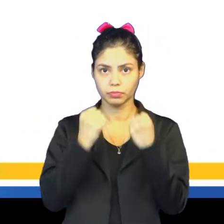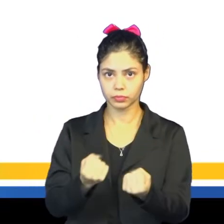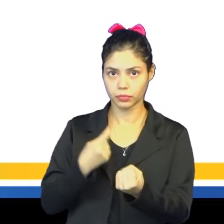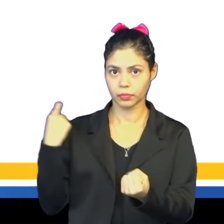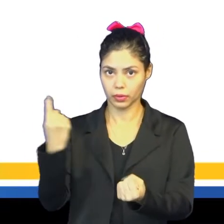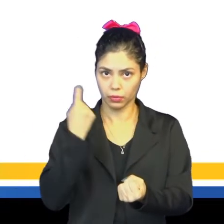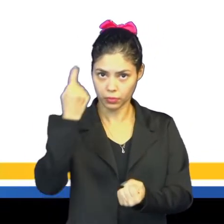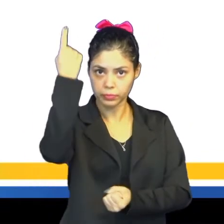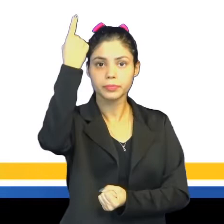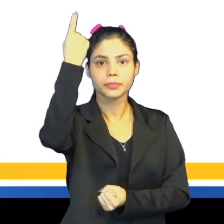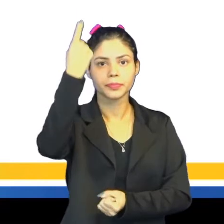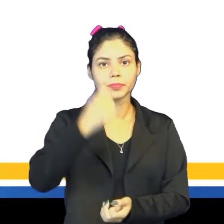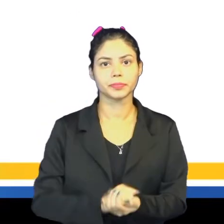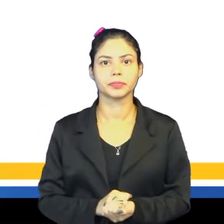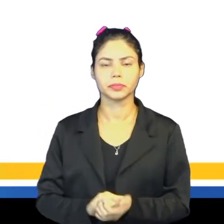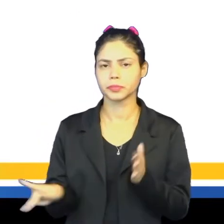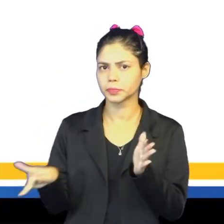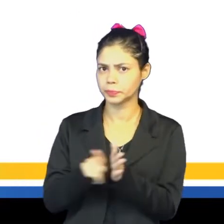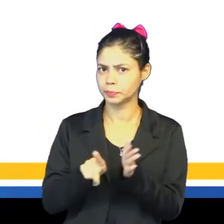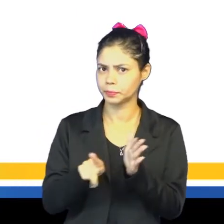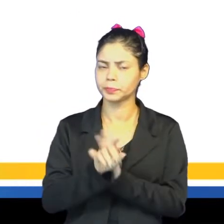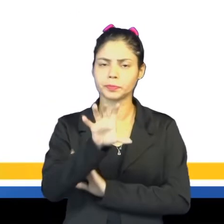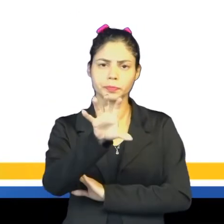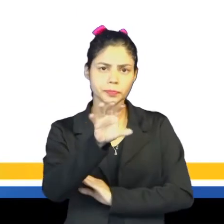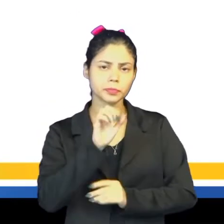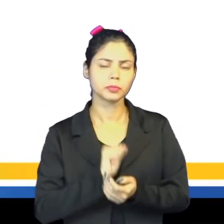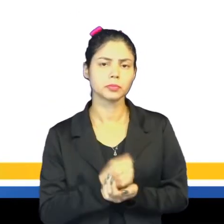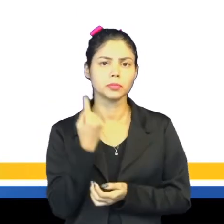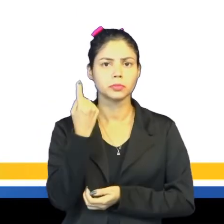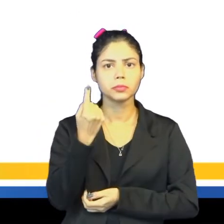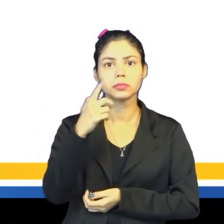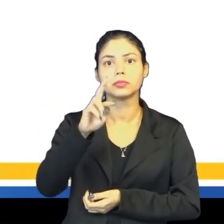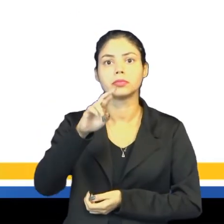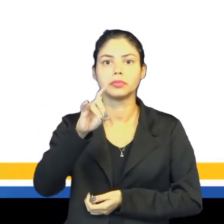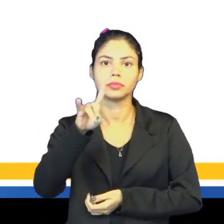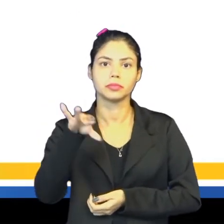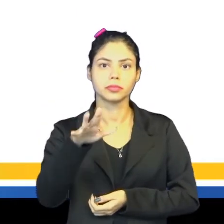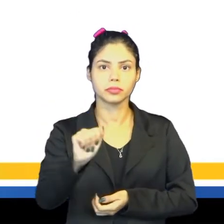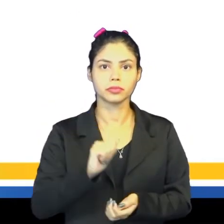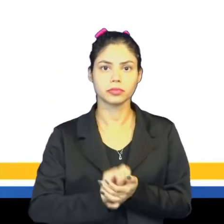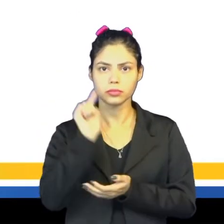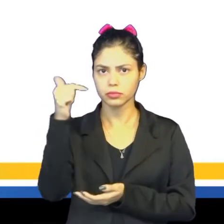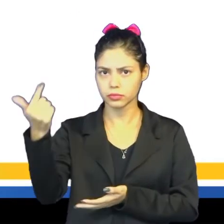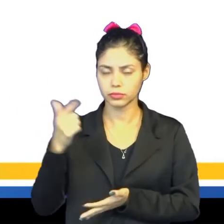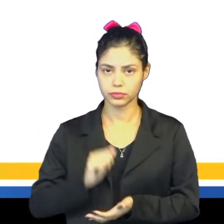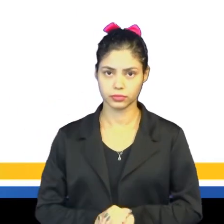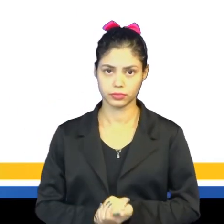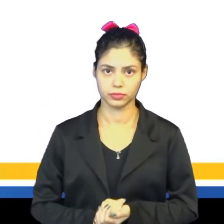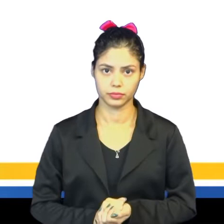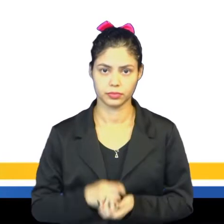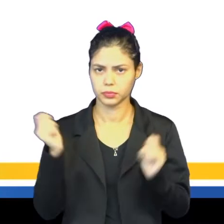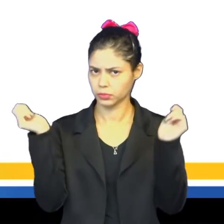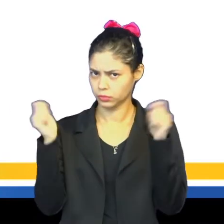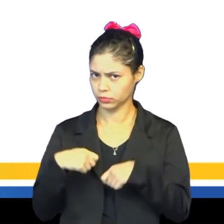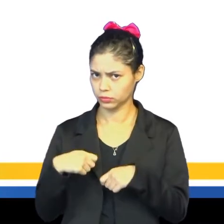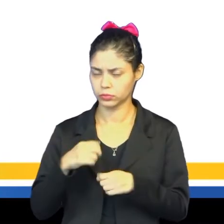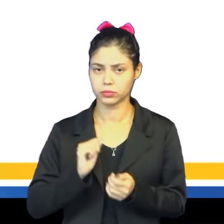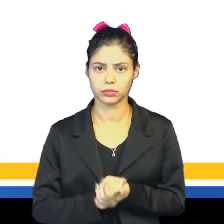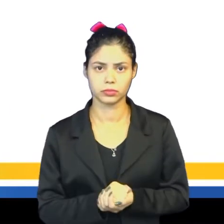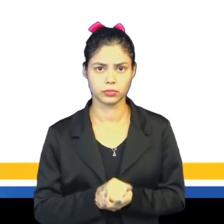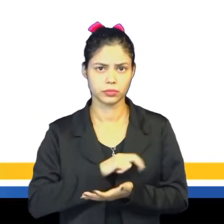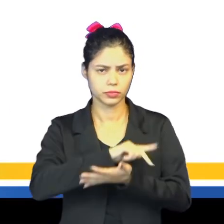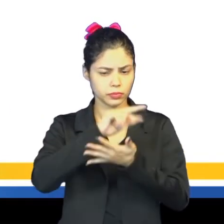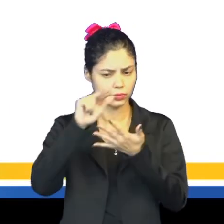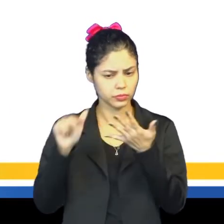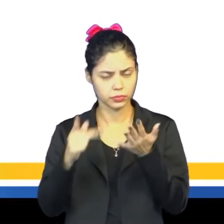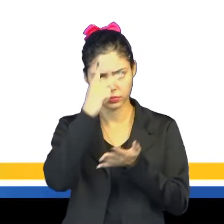altura. É evidente que uma grandeza não depende da outra, pois existem